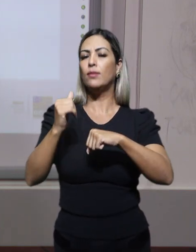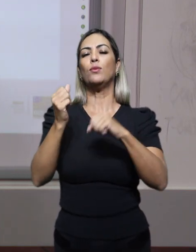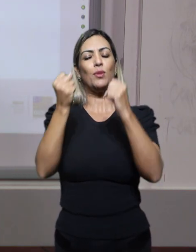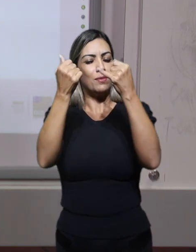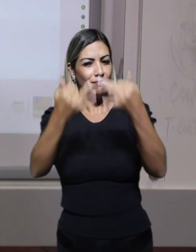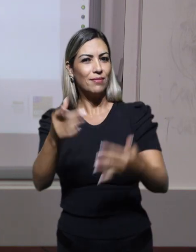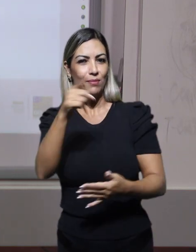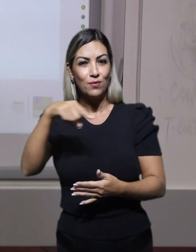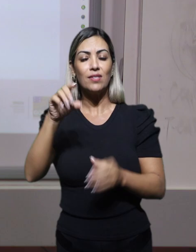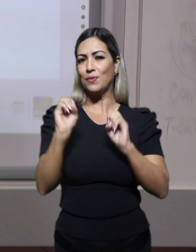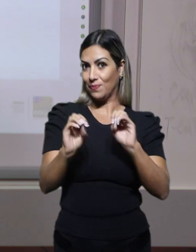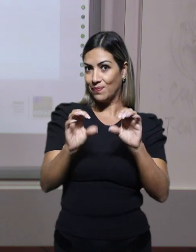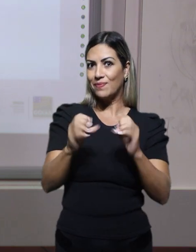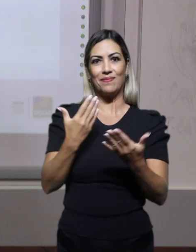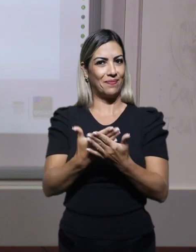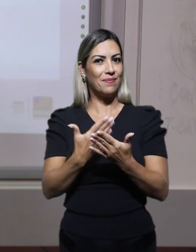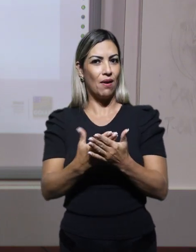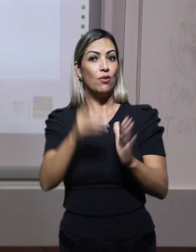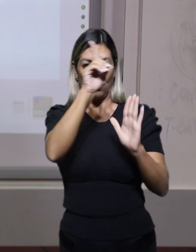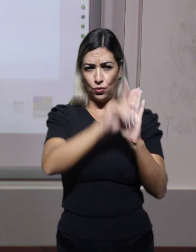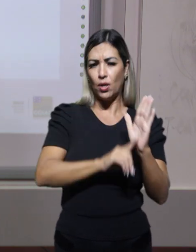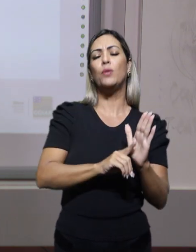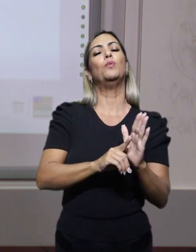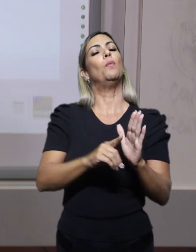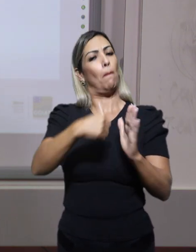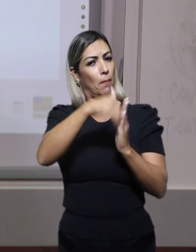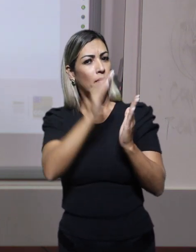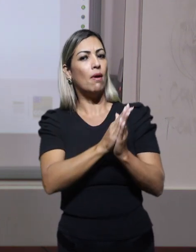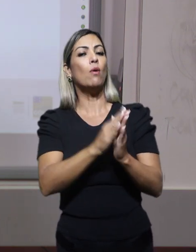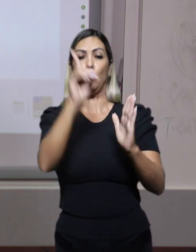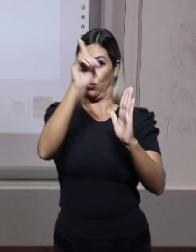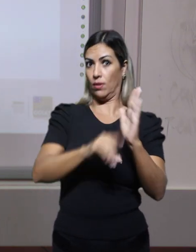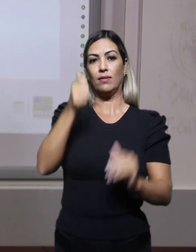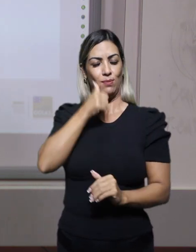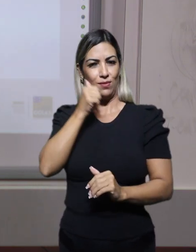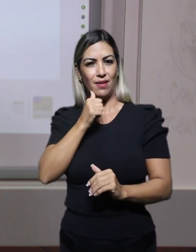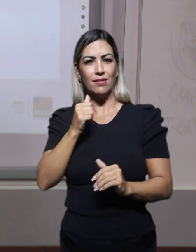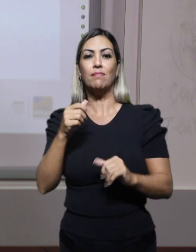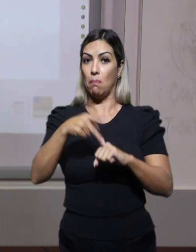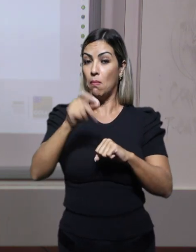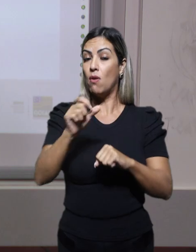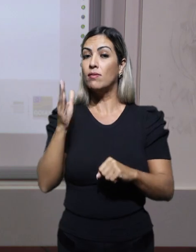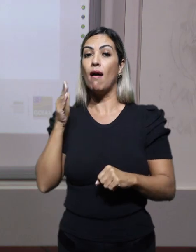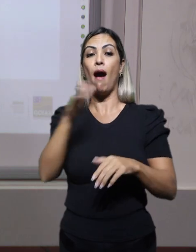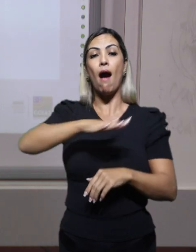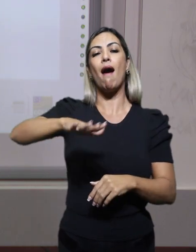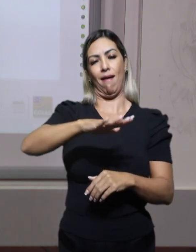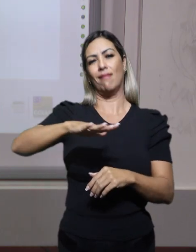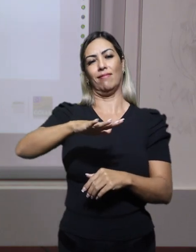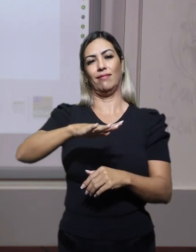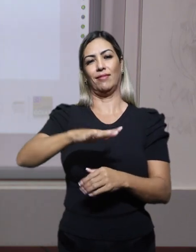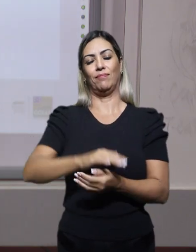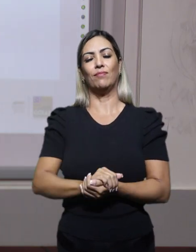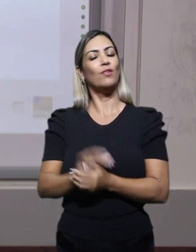eu ministro aulas de Direito Penal e Direitos das Mulheres. Eu sou especialista principalmente nessa parte que eu